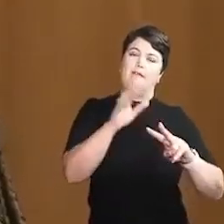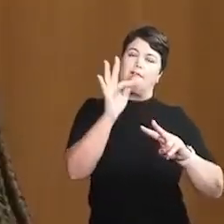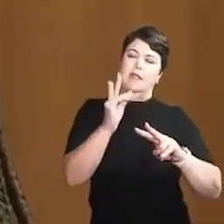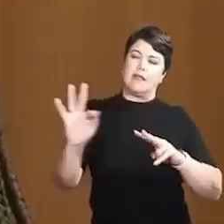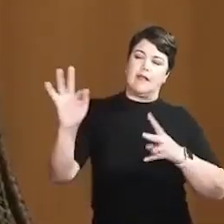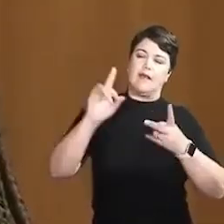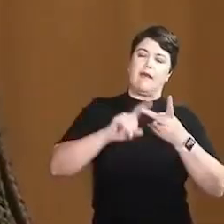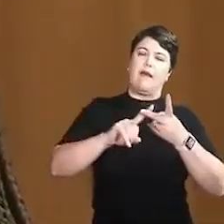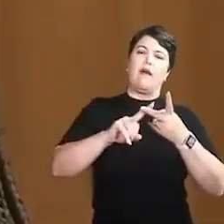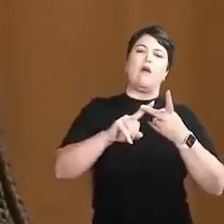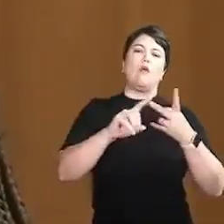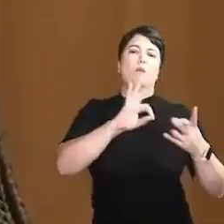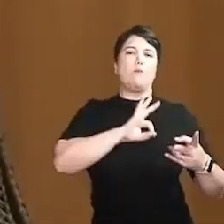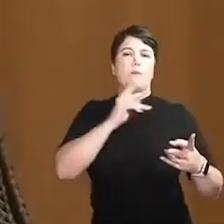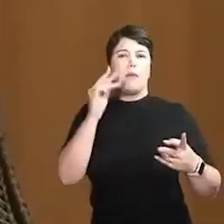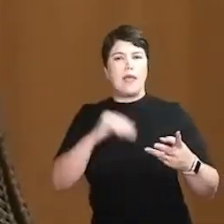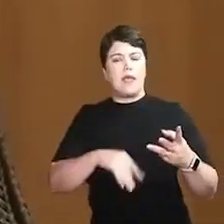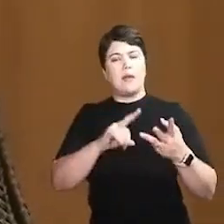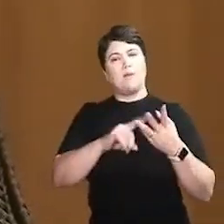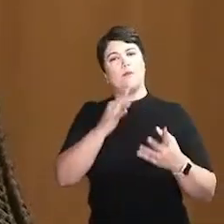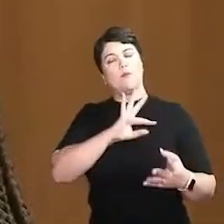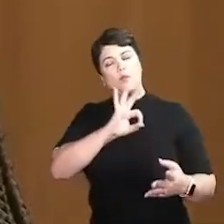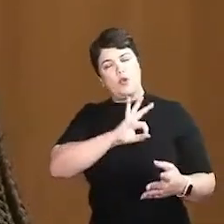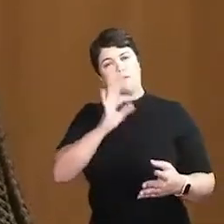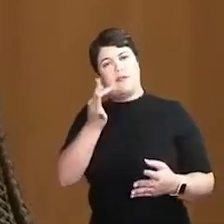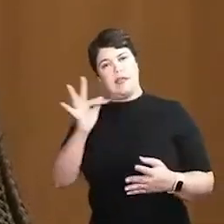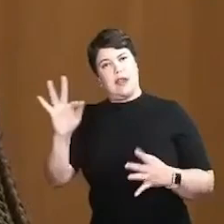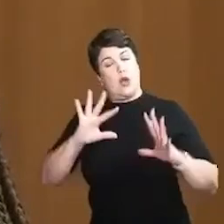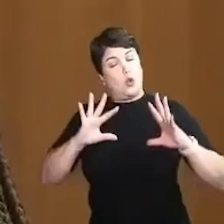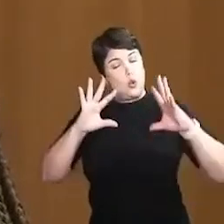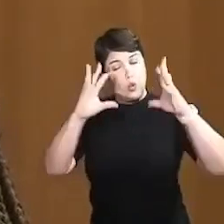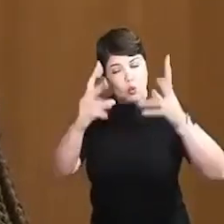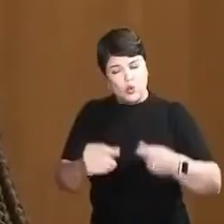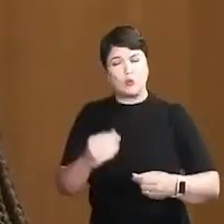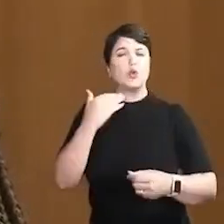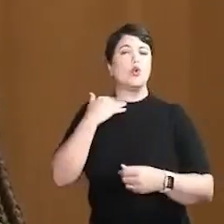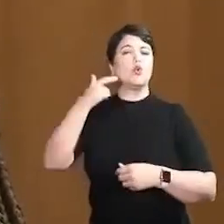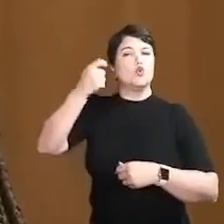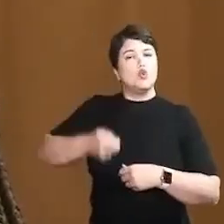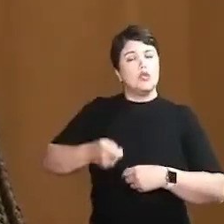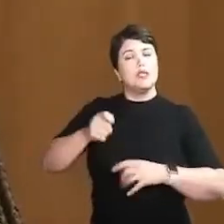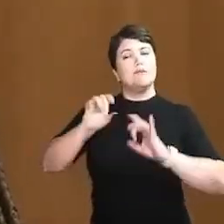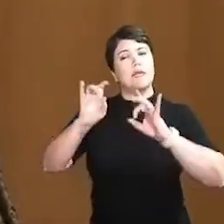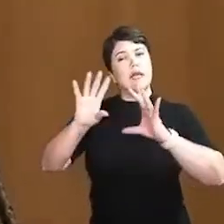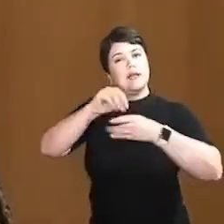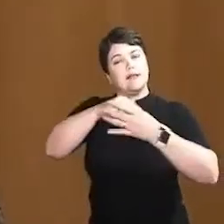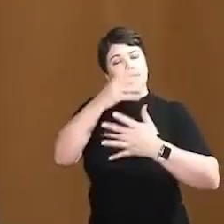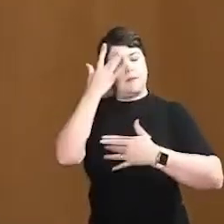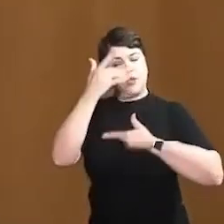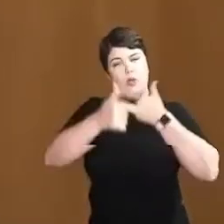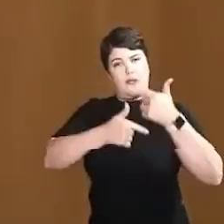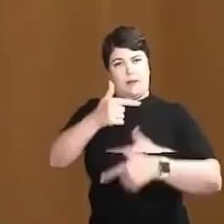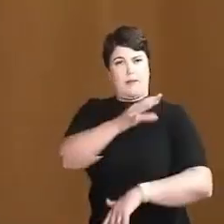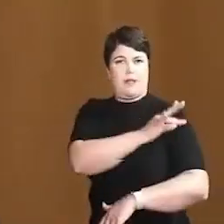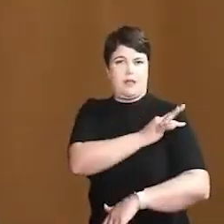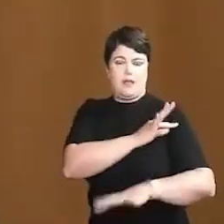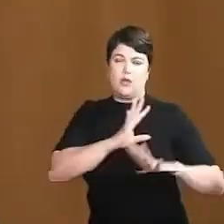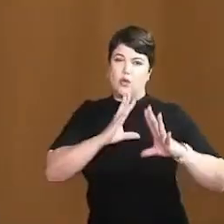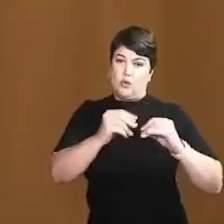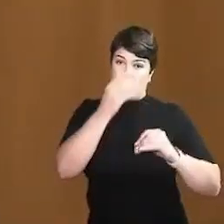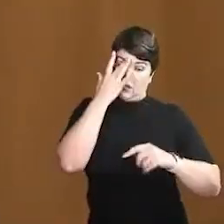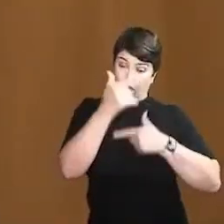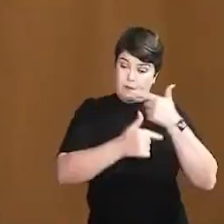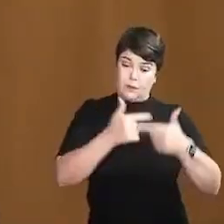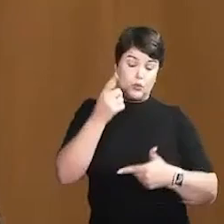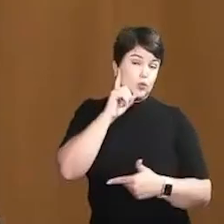Estados Ministério Público defensoria eh juízes especialistas técnicos todos aqueles que trabalham